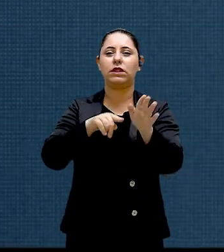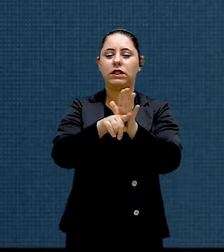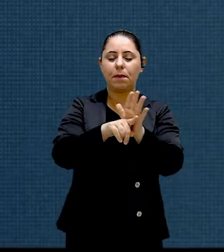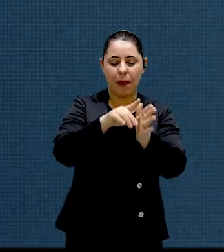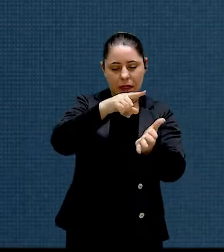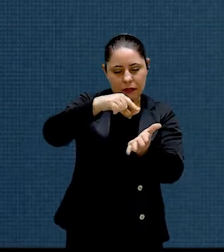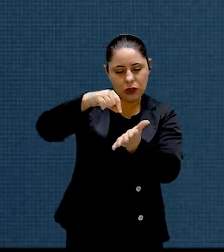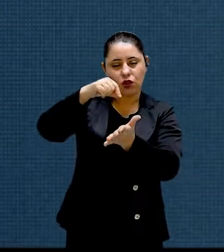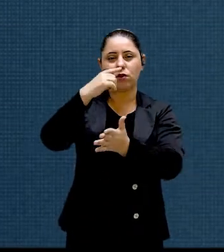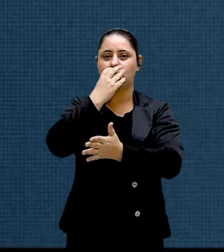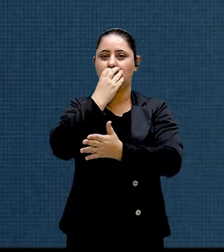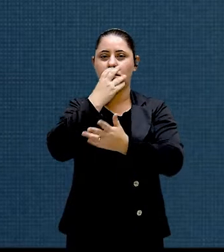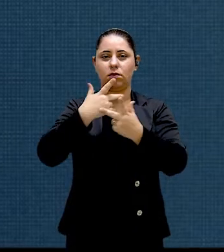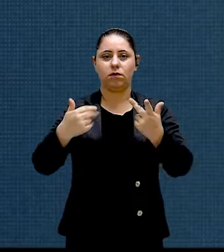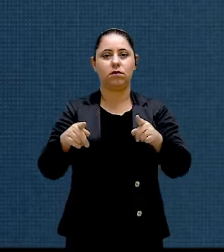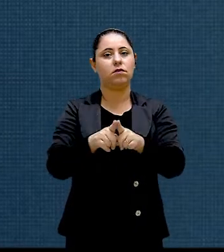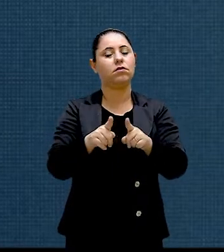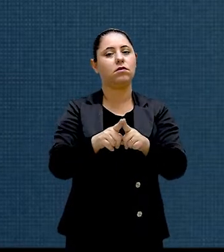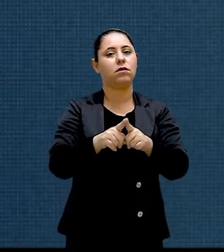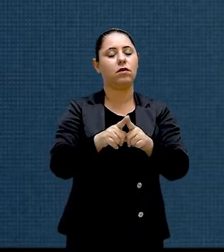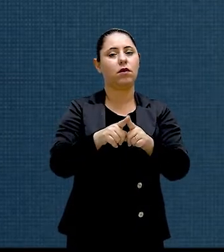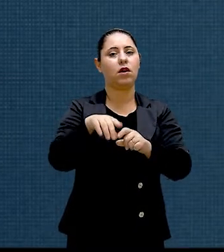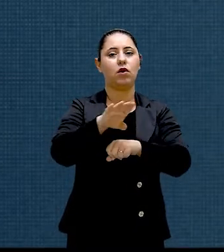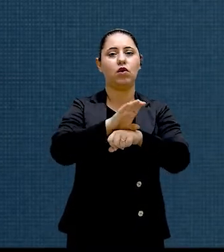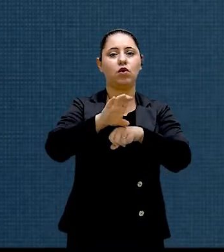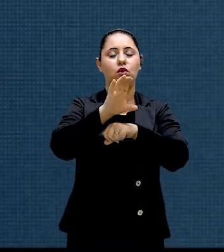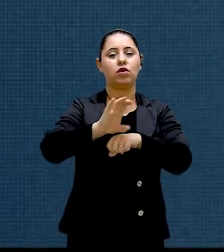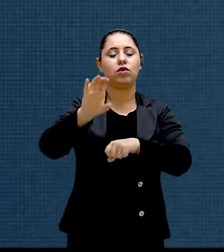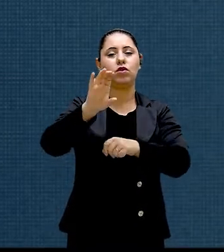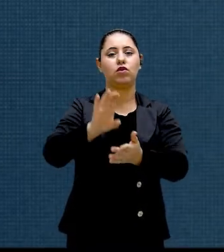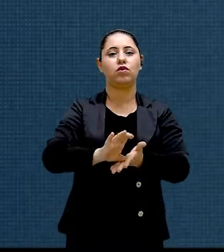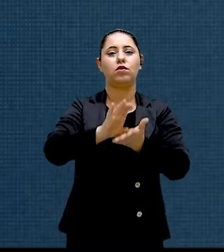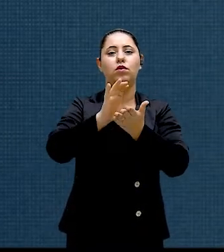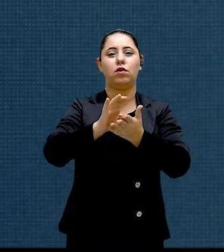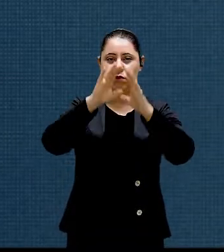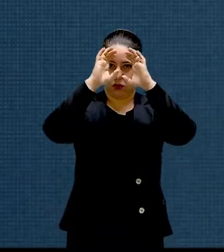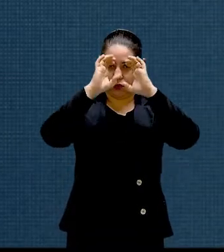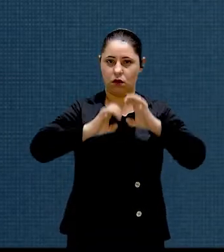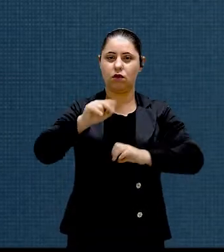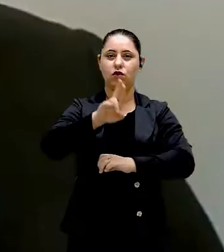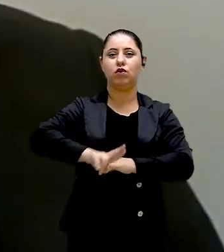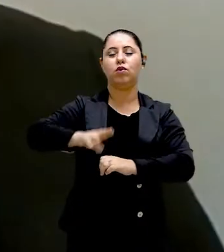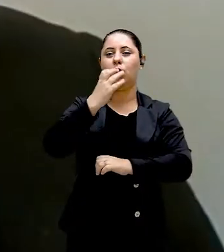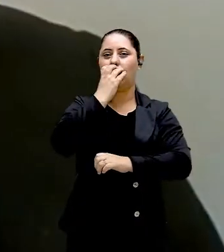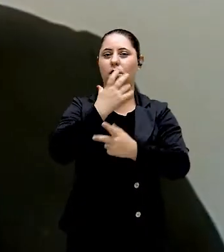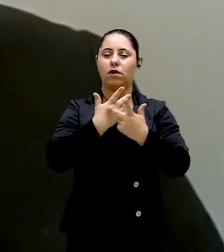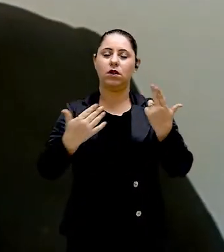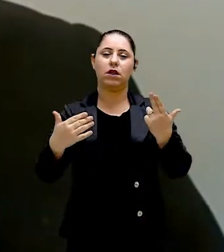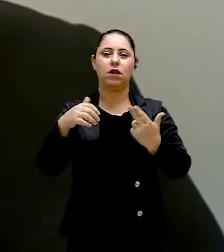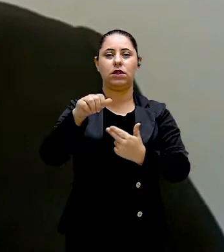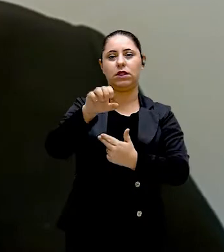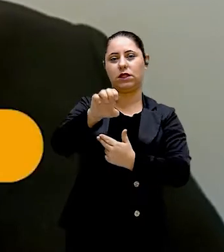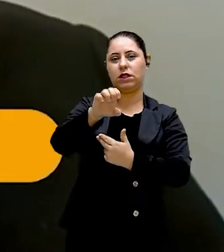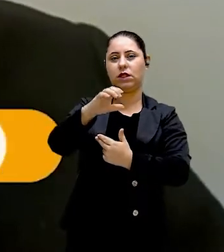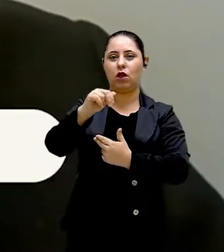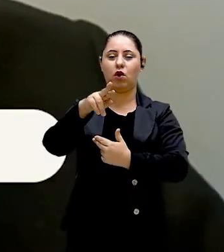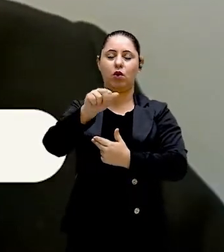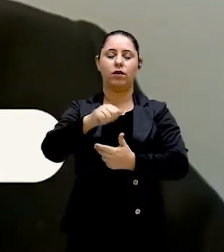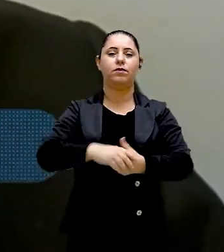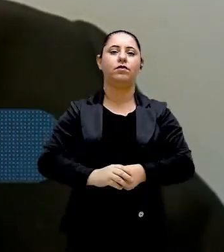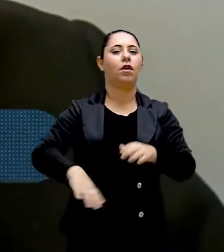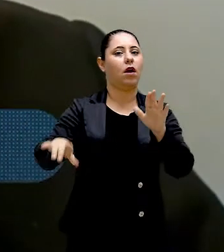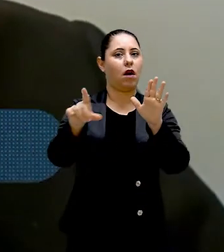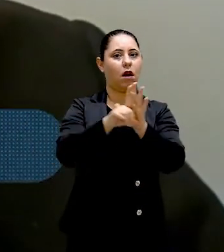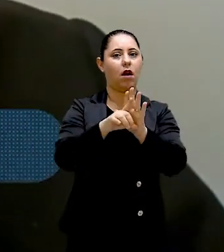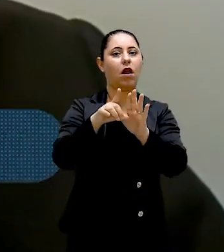CONSEA, e a constituição de comissões de ética no uso de animais, as CEUAS. A Lei Arouca, ela